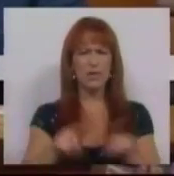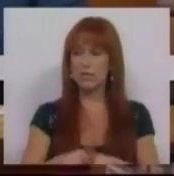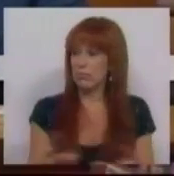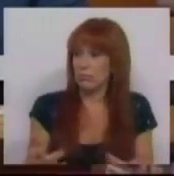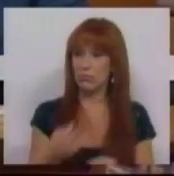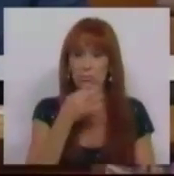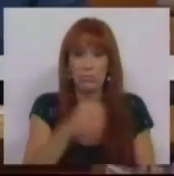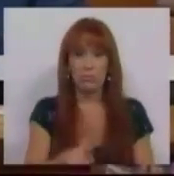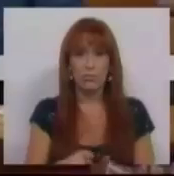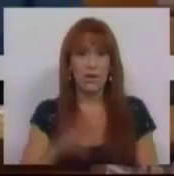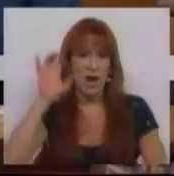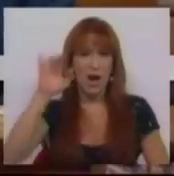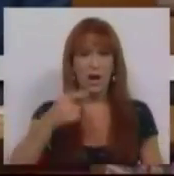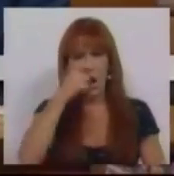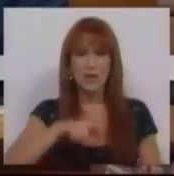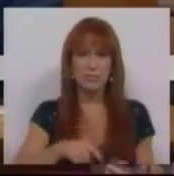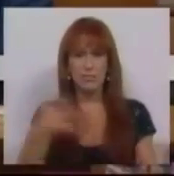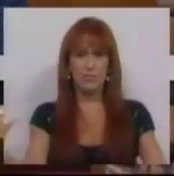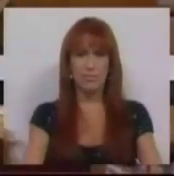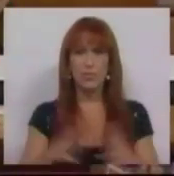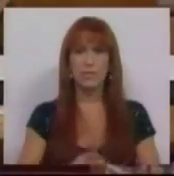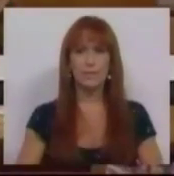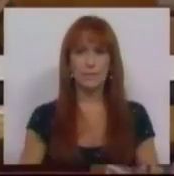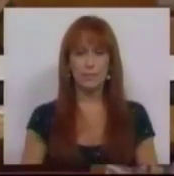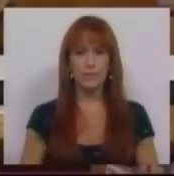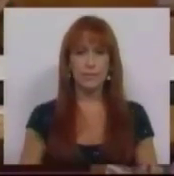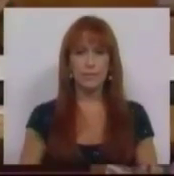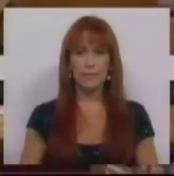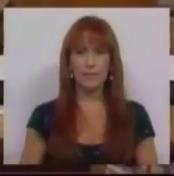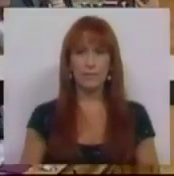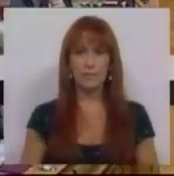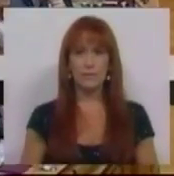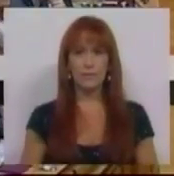é acrescentar o insulto à ofensa.